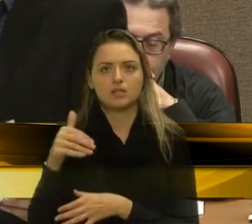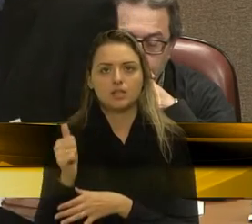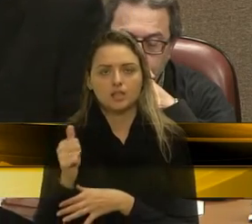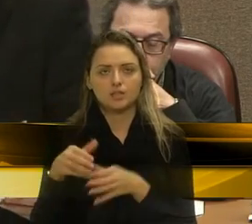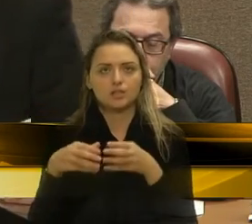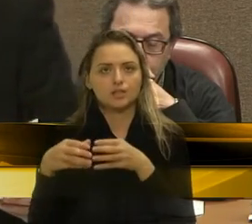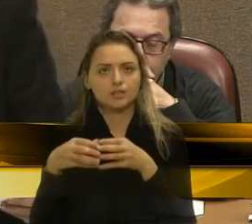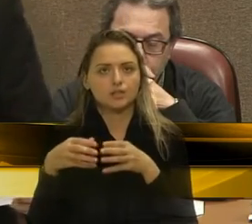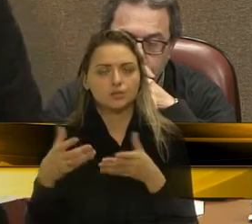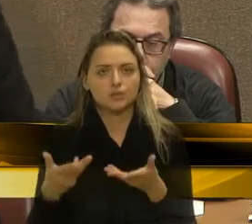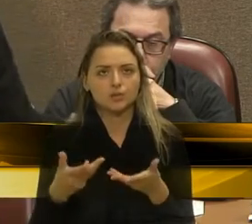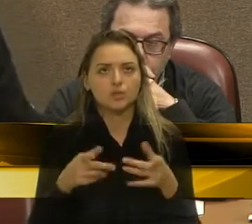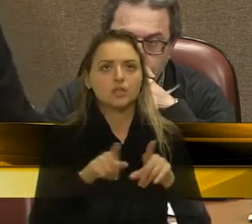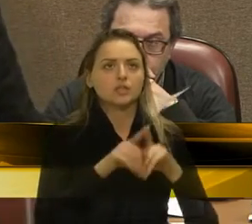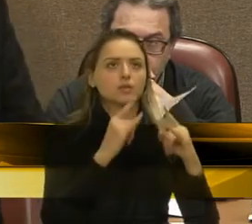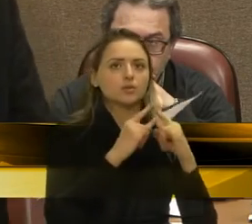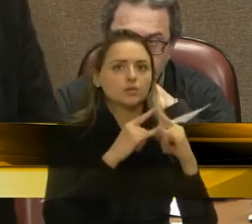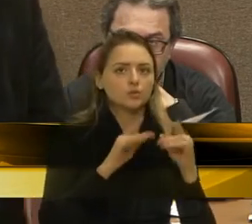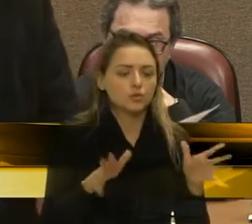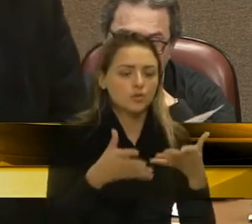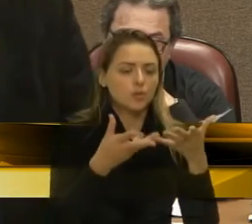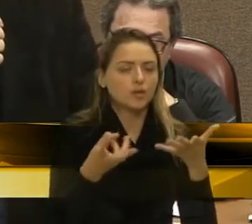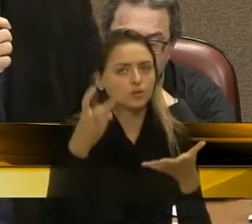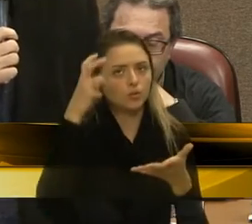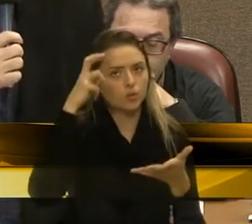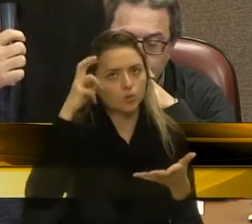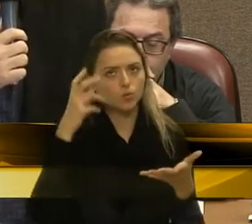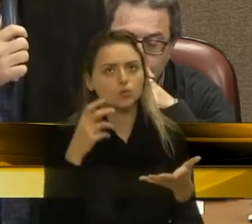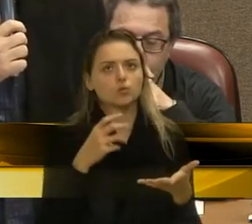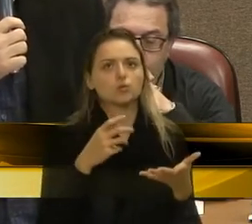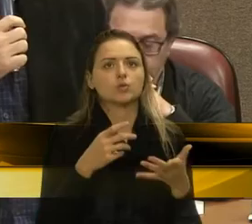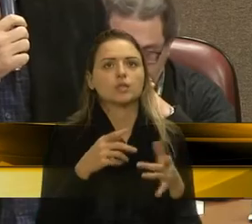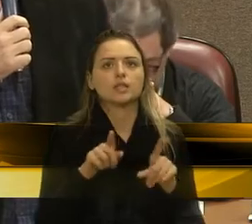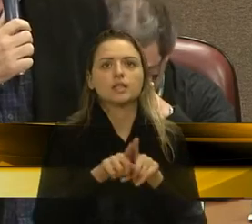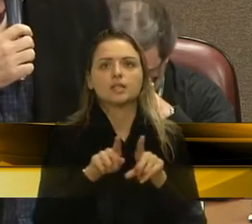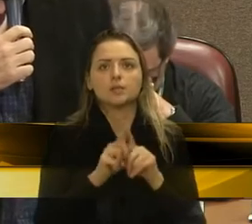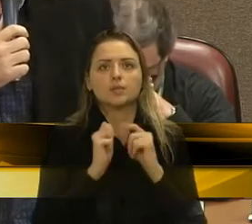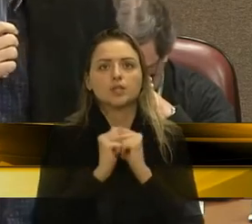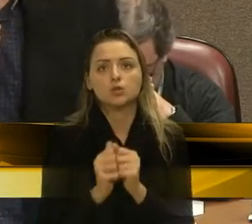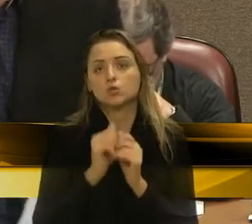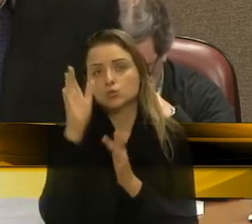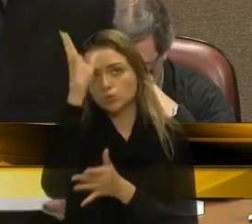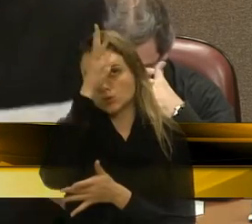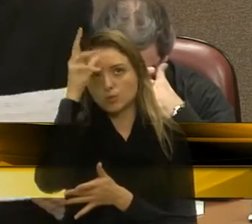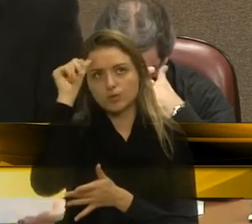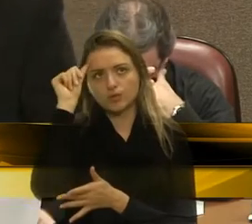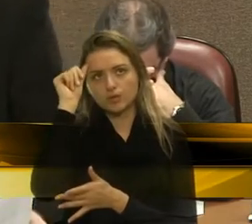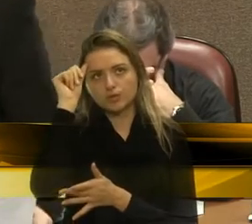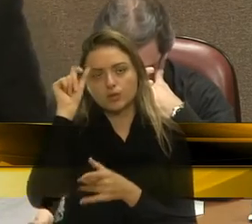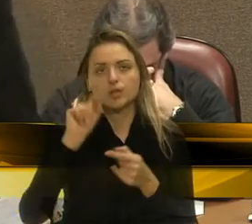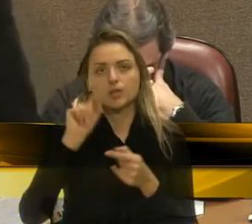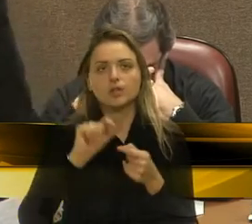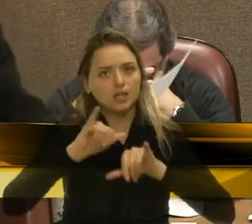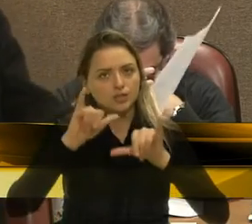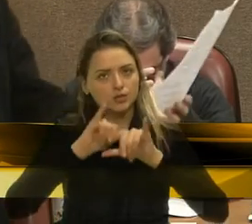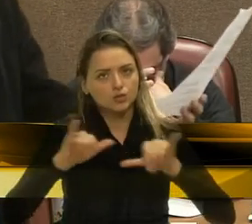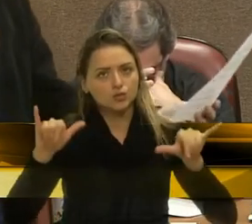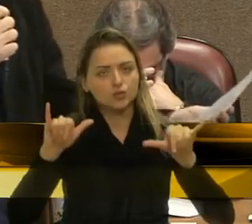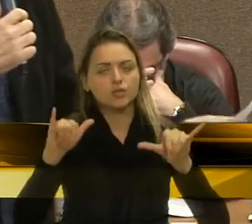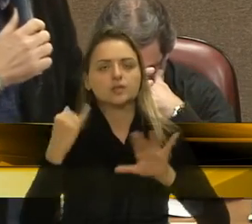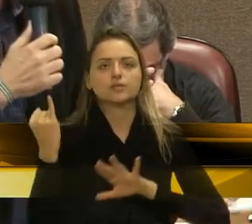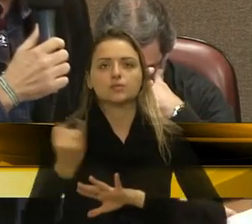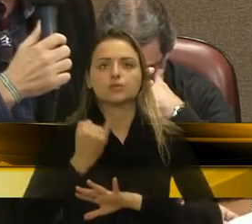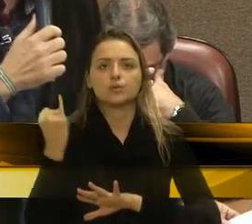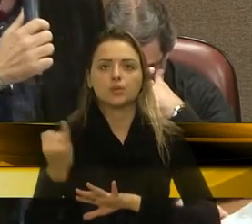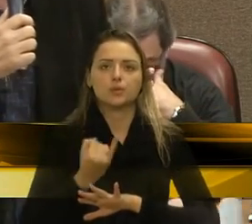que trabalham no fomento da cultura se engajem ao lado do poder público para fazer a divulgação desse